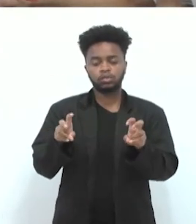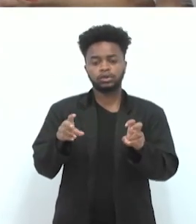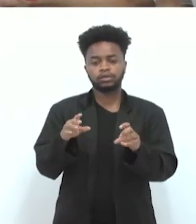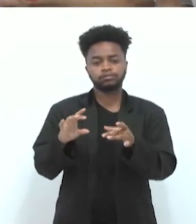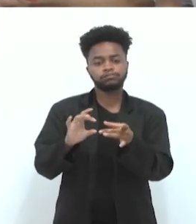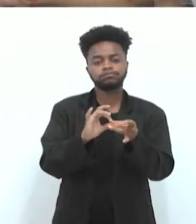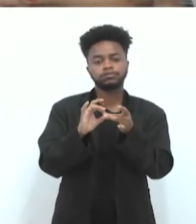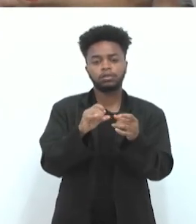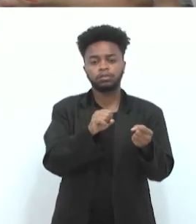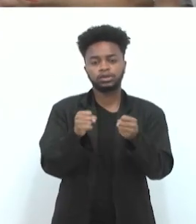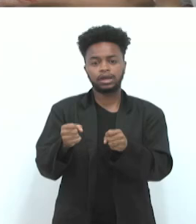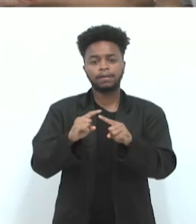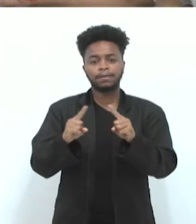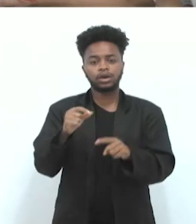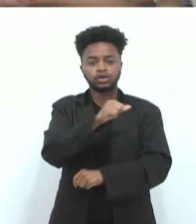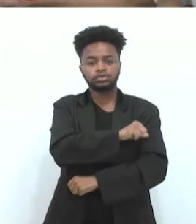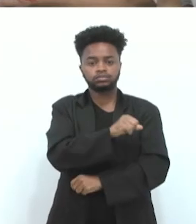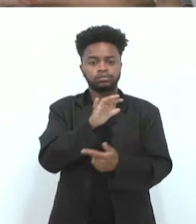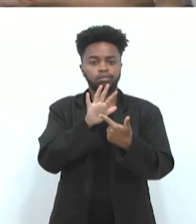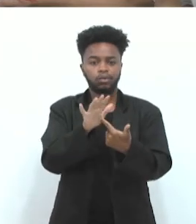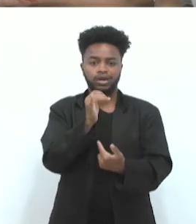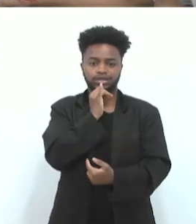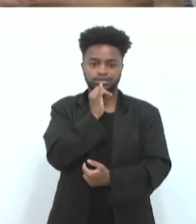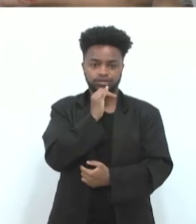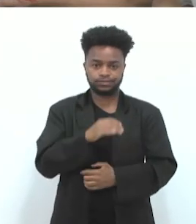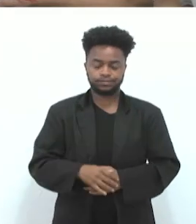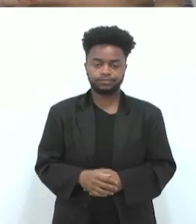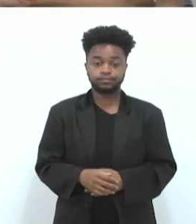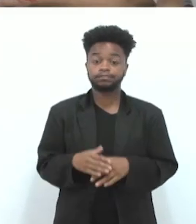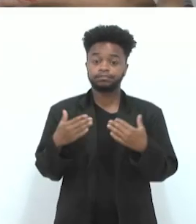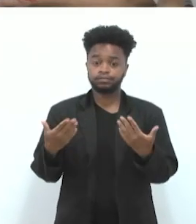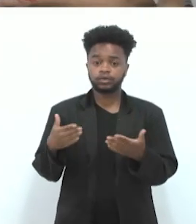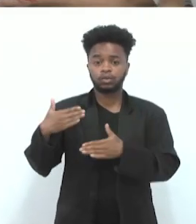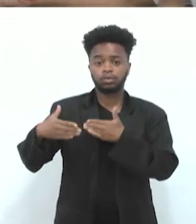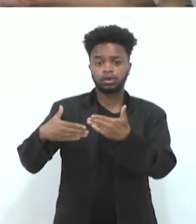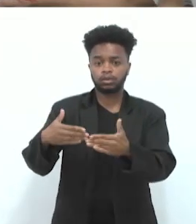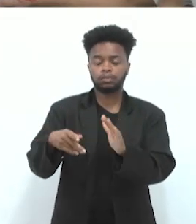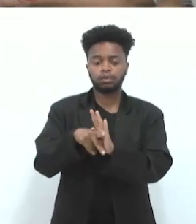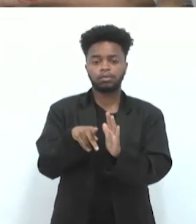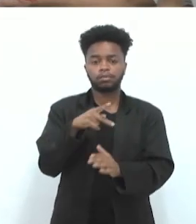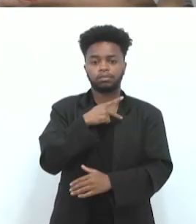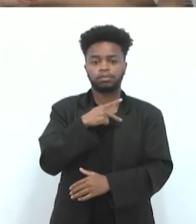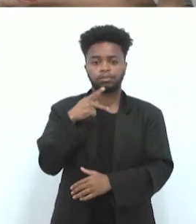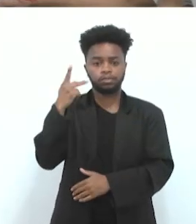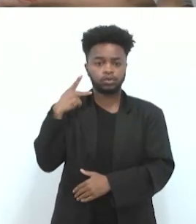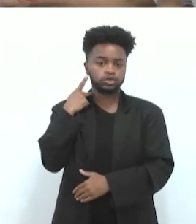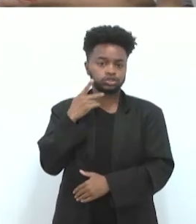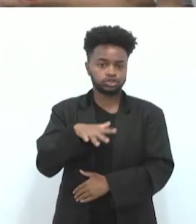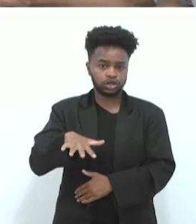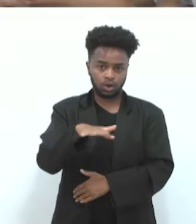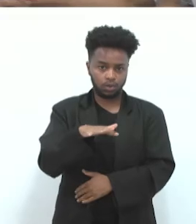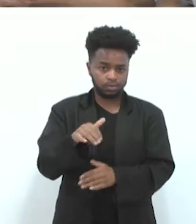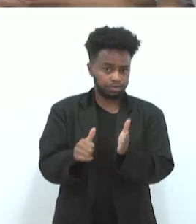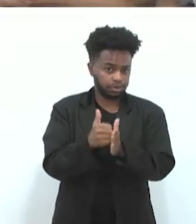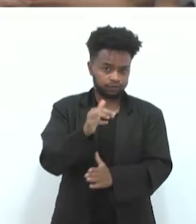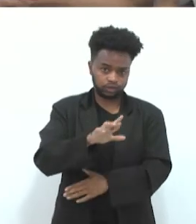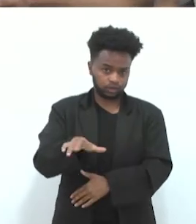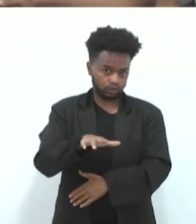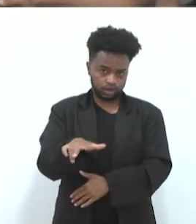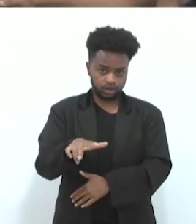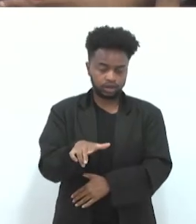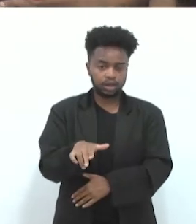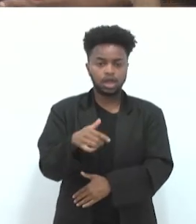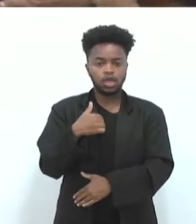tem dado um bom exemplo. E esse procedimento da Procuradoria-Geral do Estado, que não é a primeira vez, eu já cansei de observar